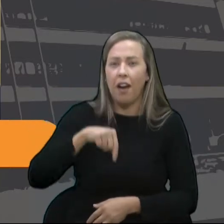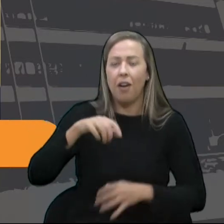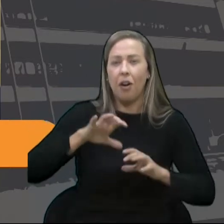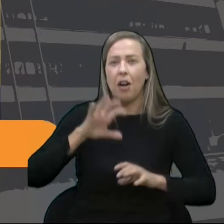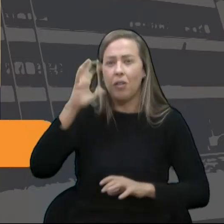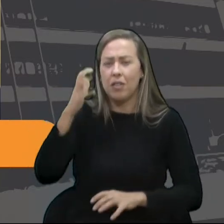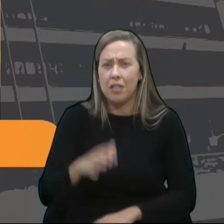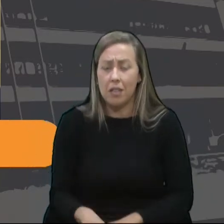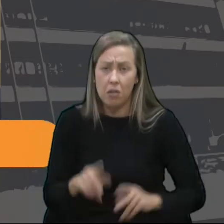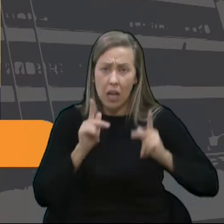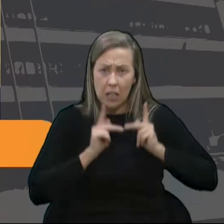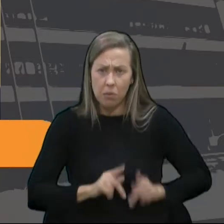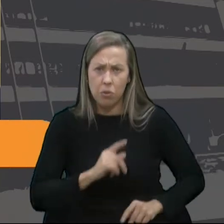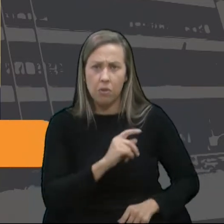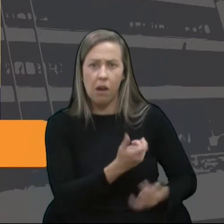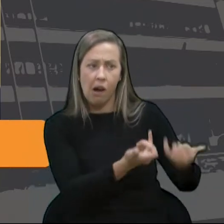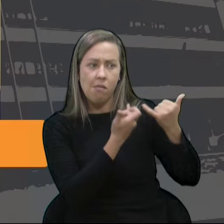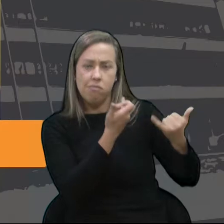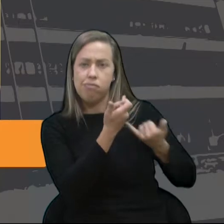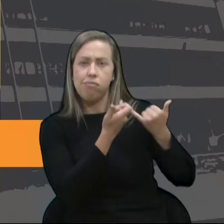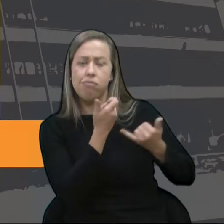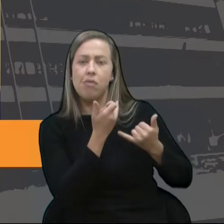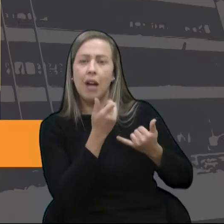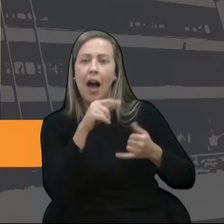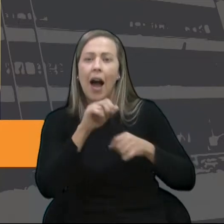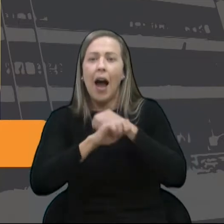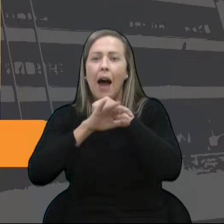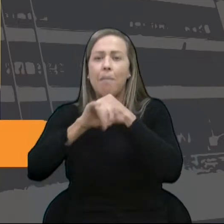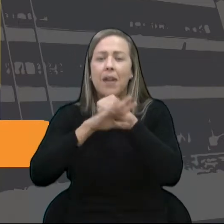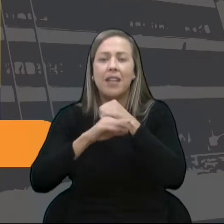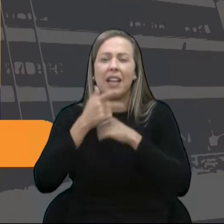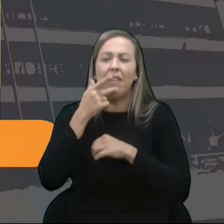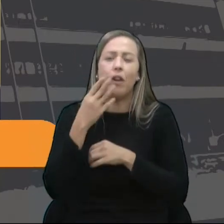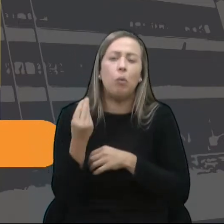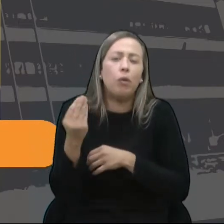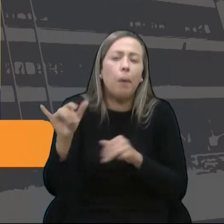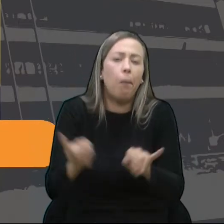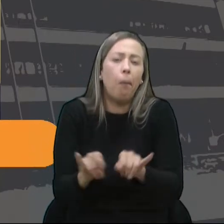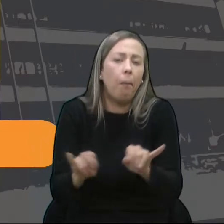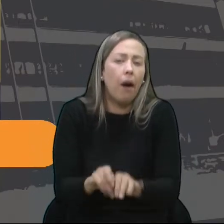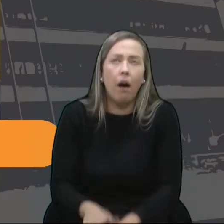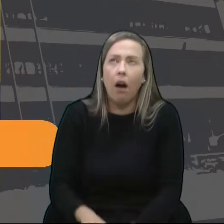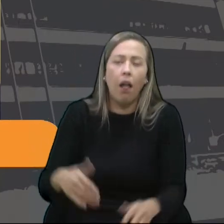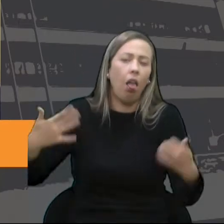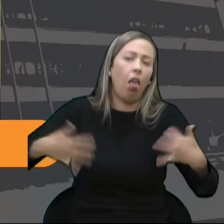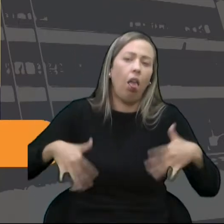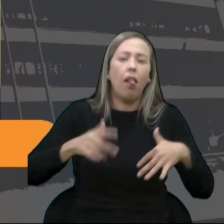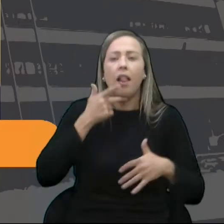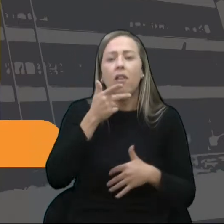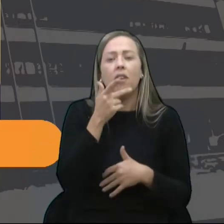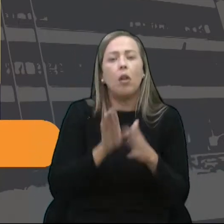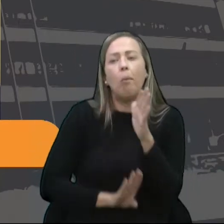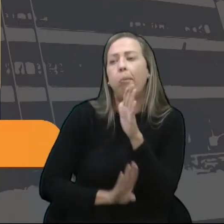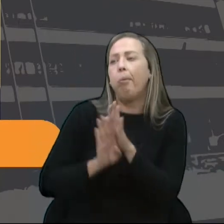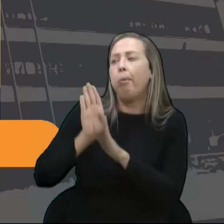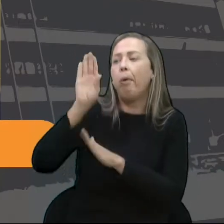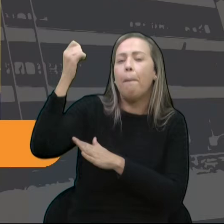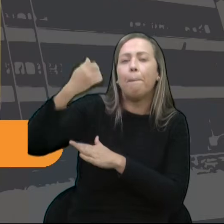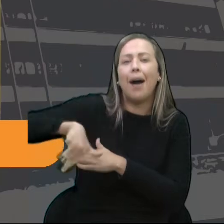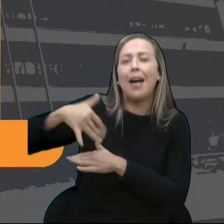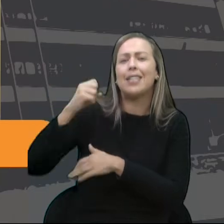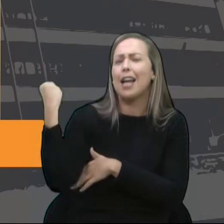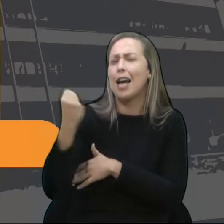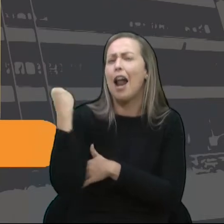as pessoas entendiam que naquele momento a imprensa estava exagerando. A imprensa estava colocando uma situação muito mais grave do